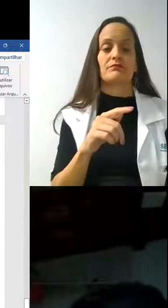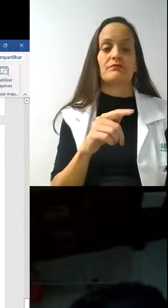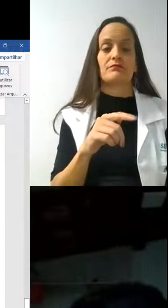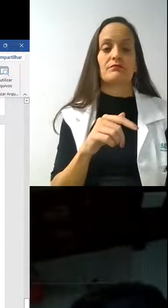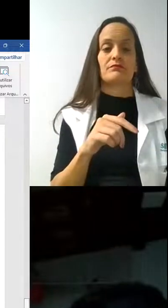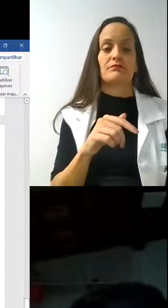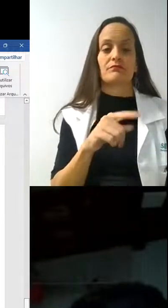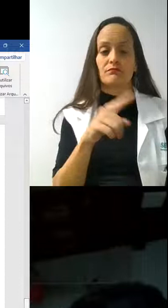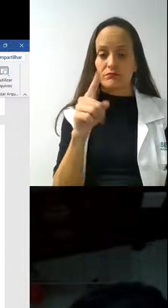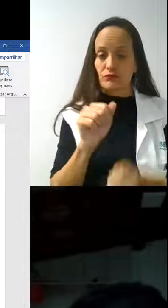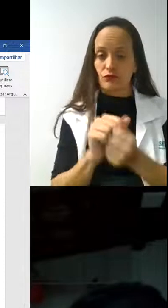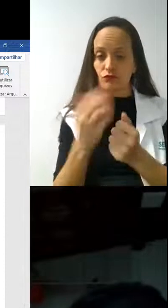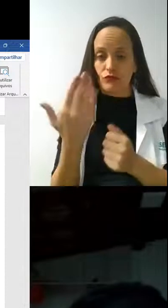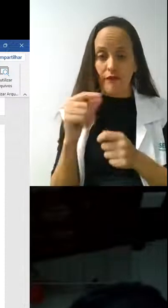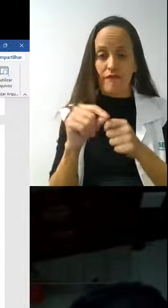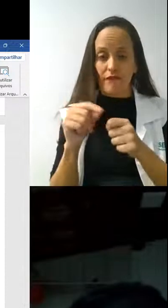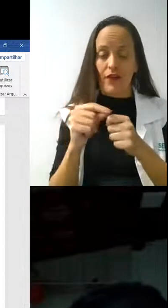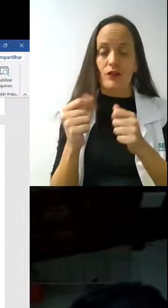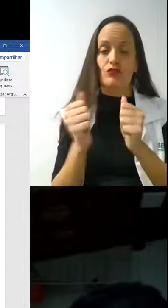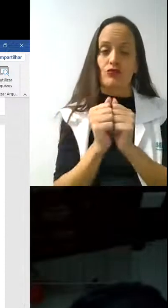Vocês estão aí comigo?